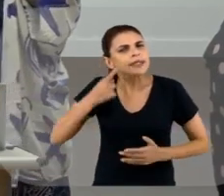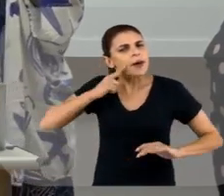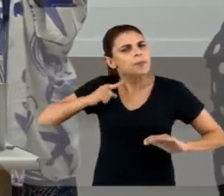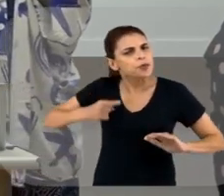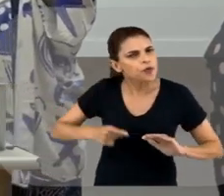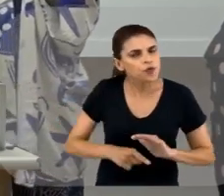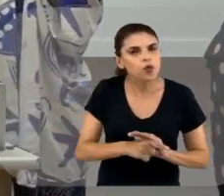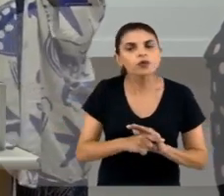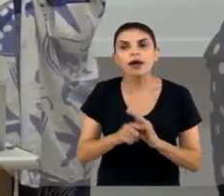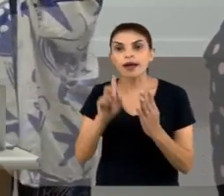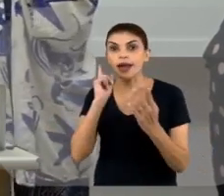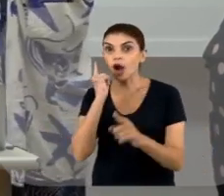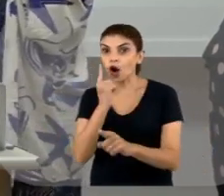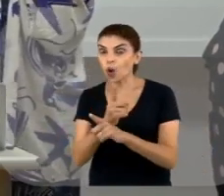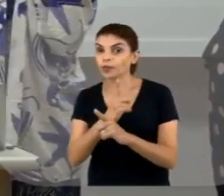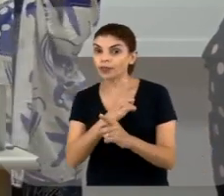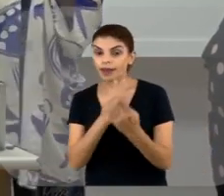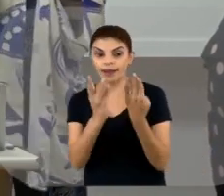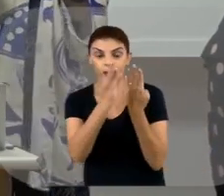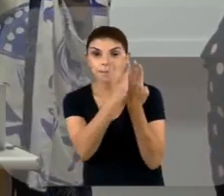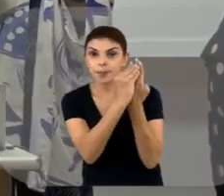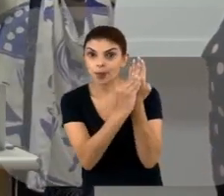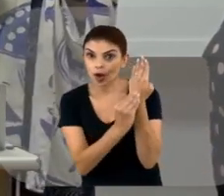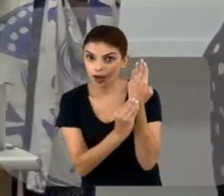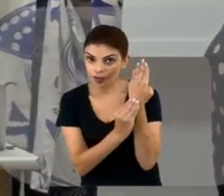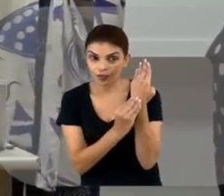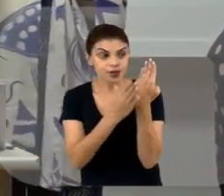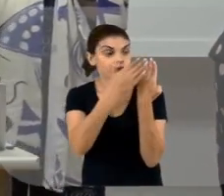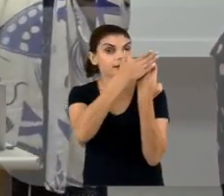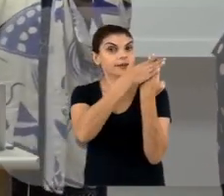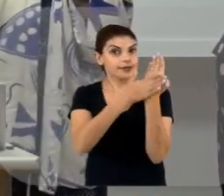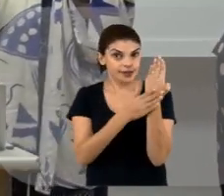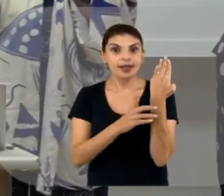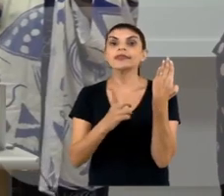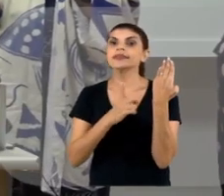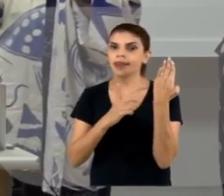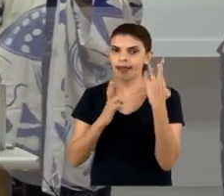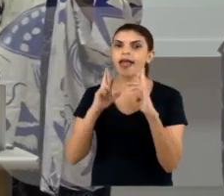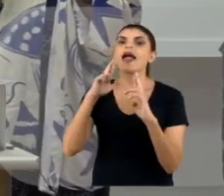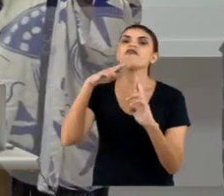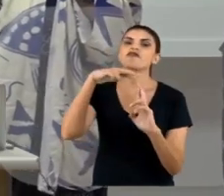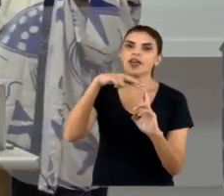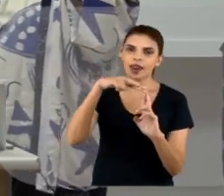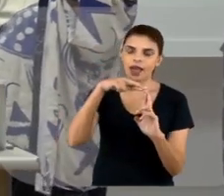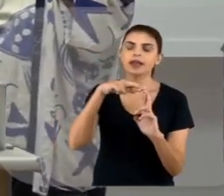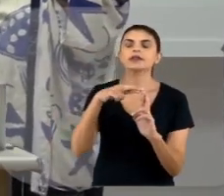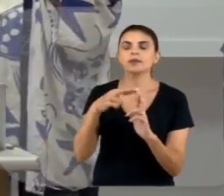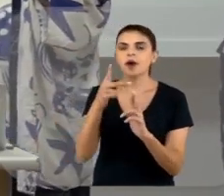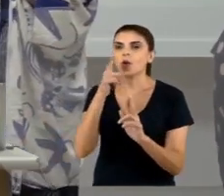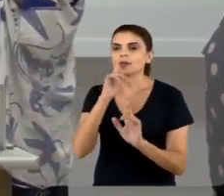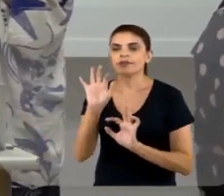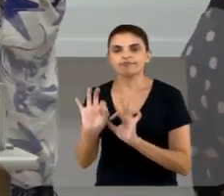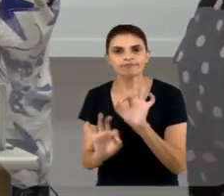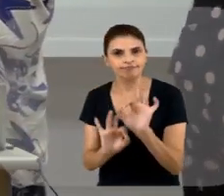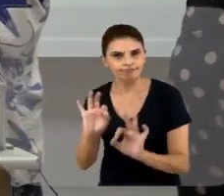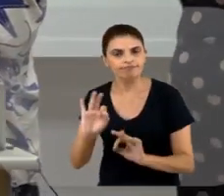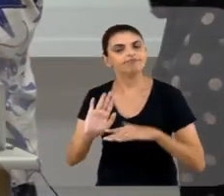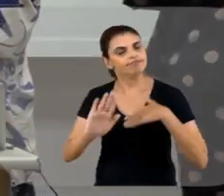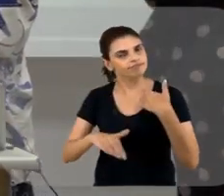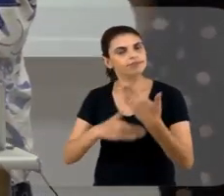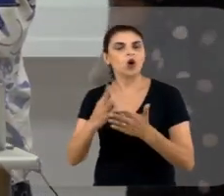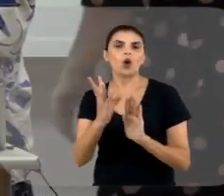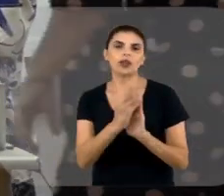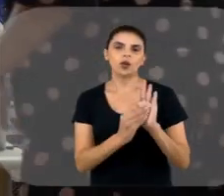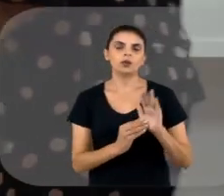aprofundar, é importante que ela encontre ao final da aula toda aquela referência que foi a base para a construção,